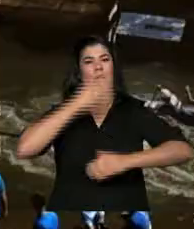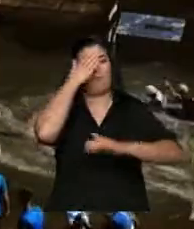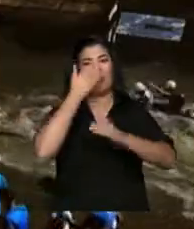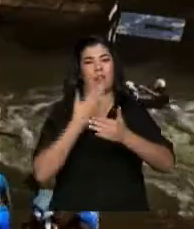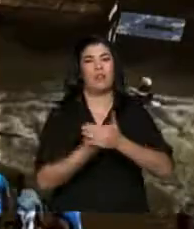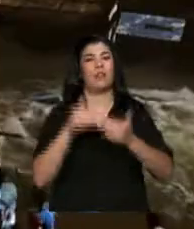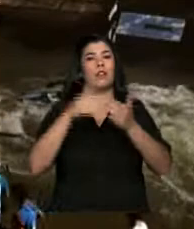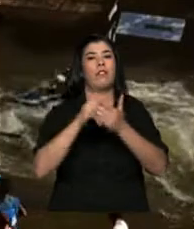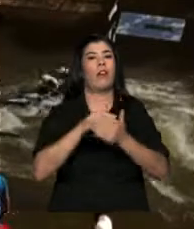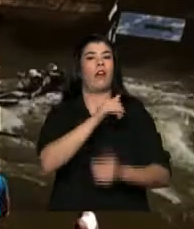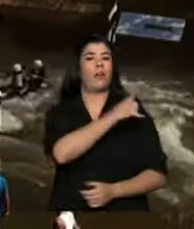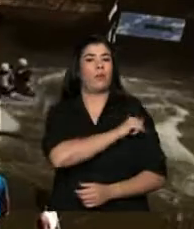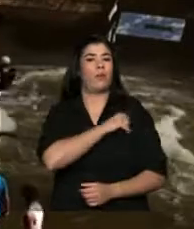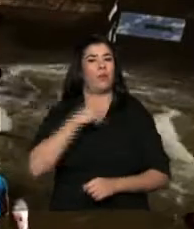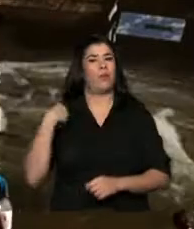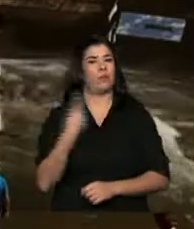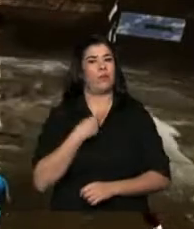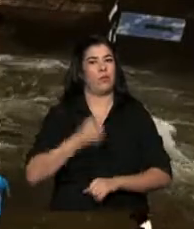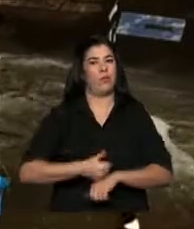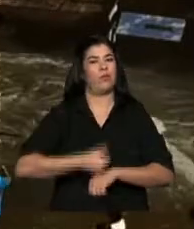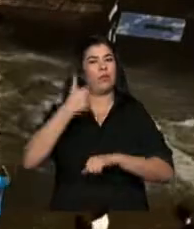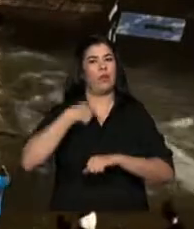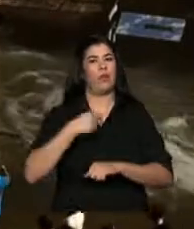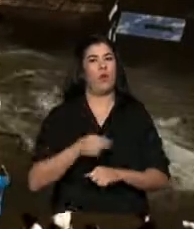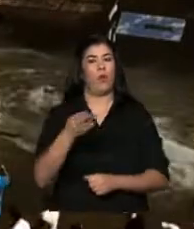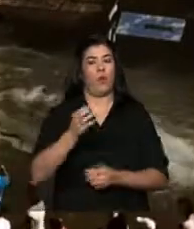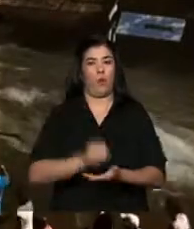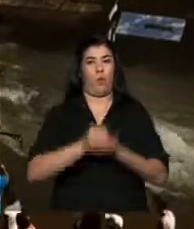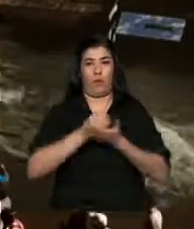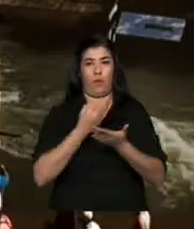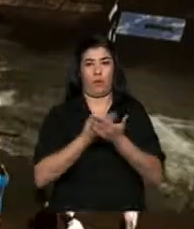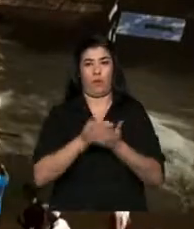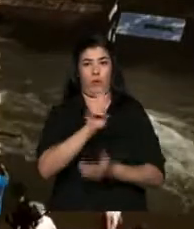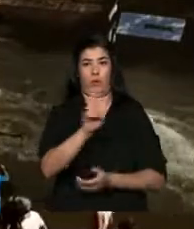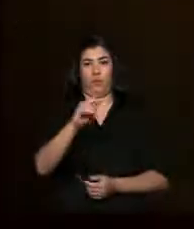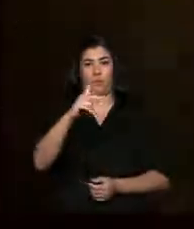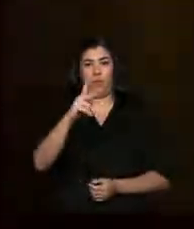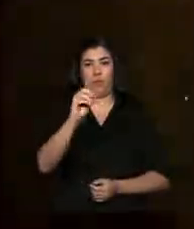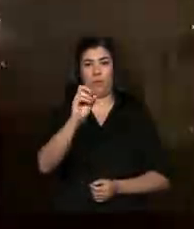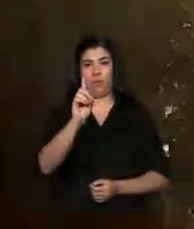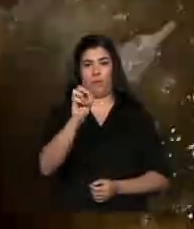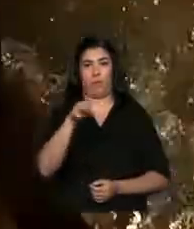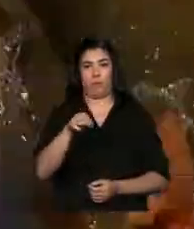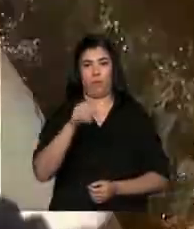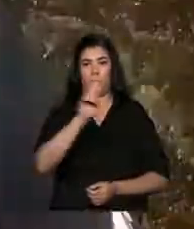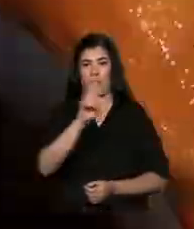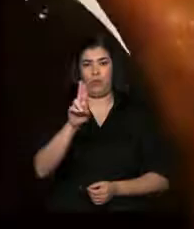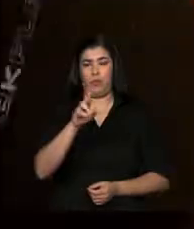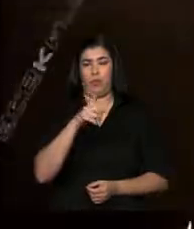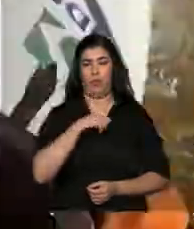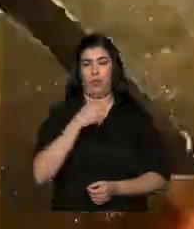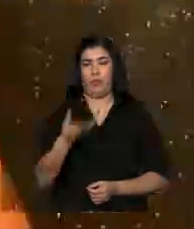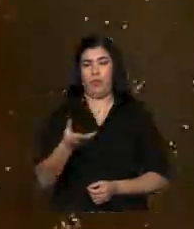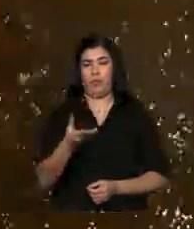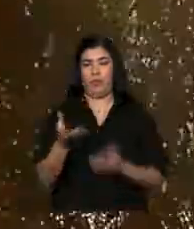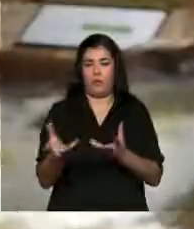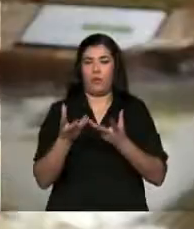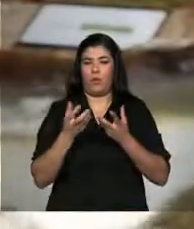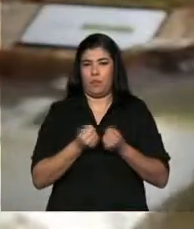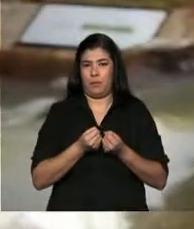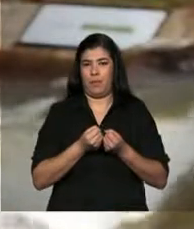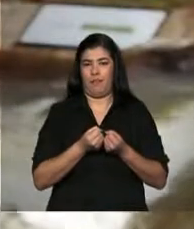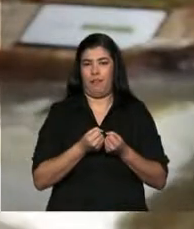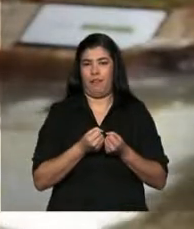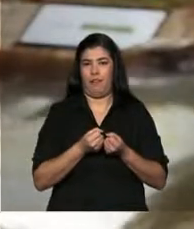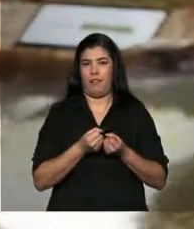que até o Rio a gente vai estar bem melhor. Bolsa pódio ajuda muito, muito. E quando eu comecei a receber,